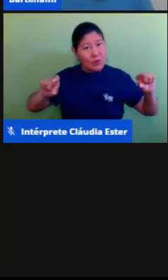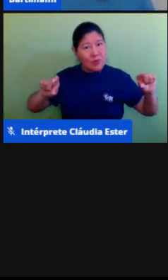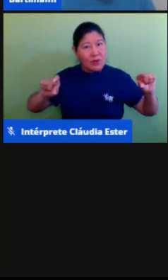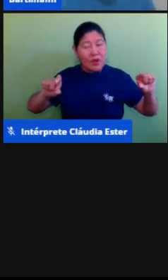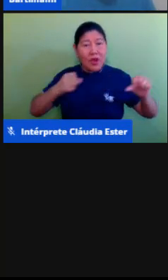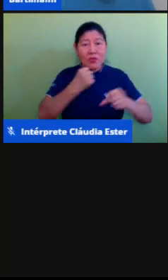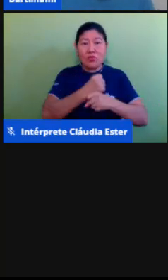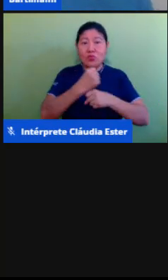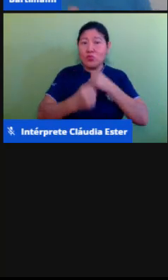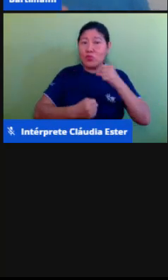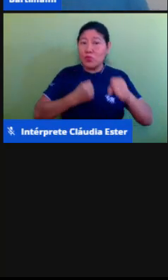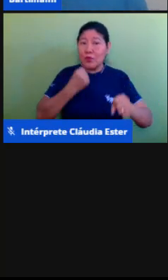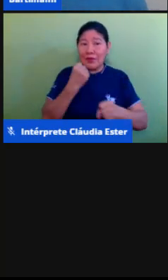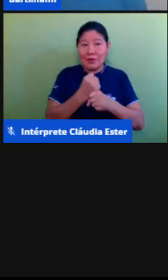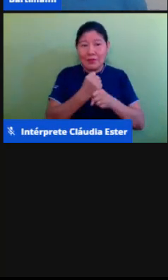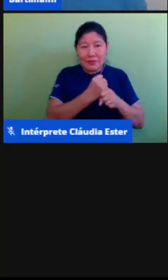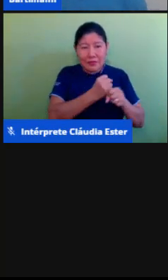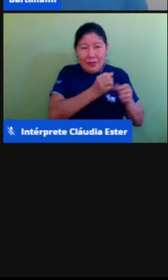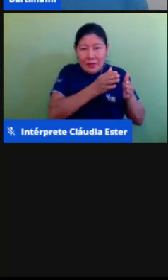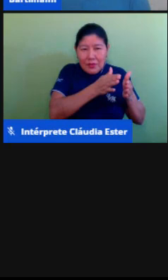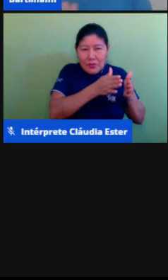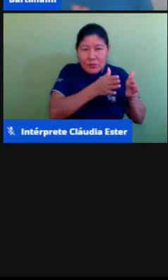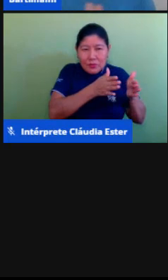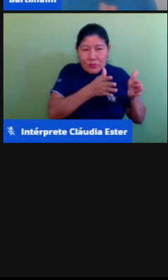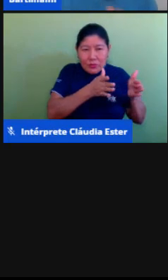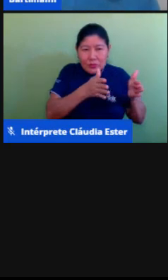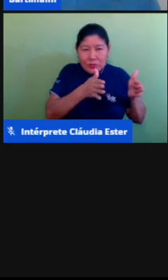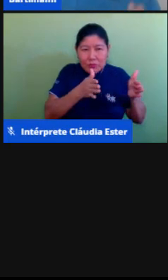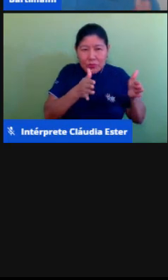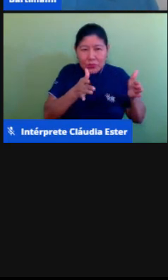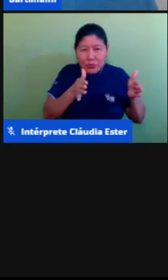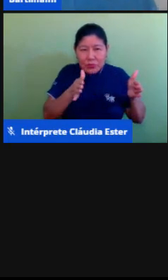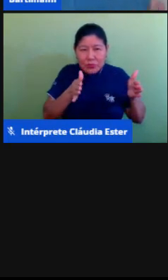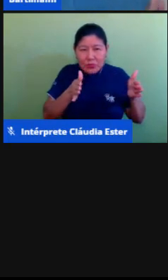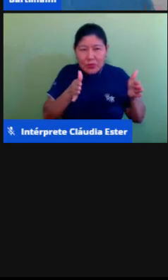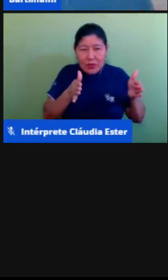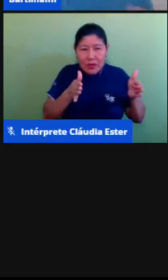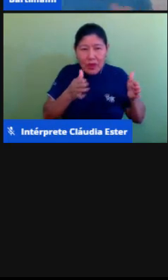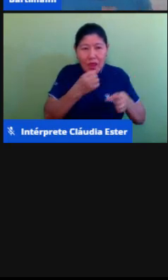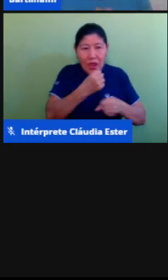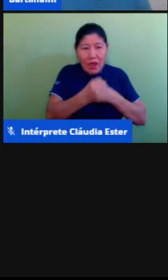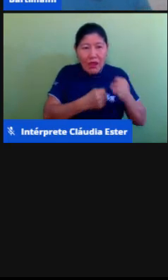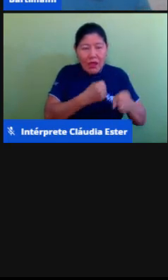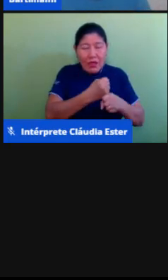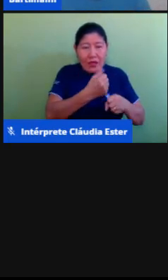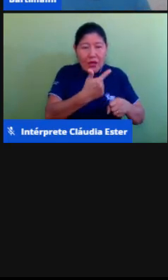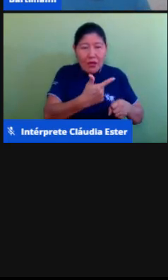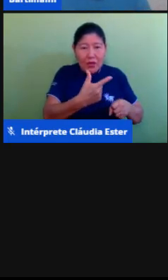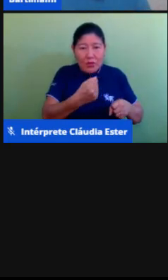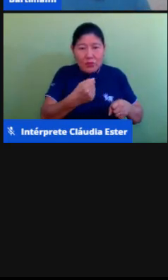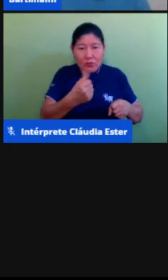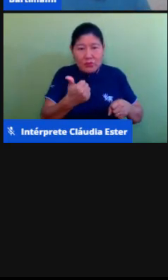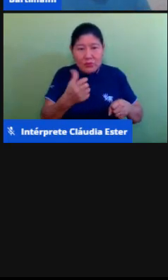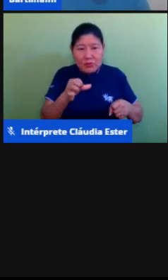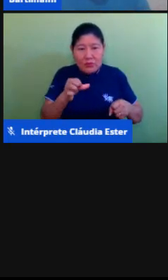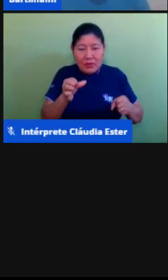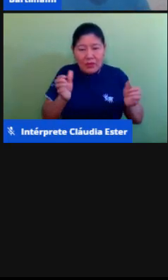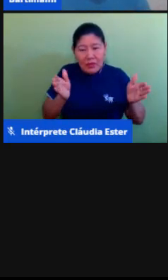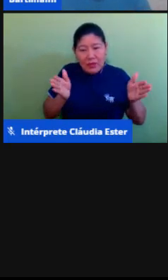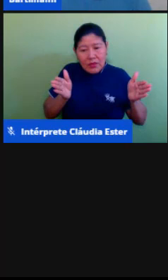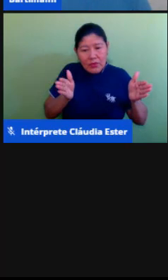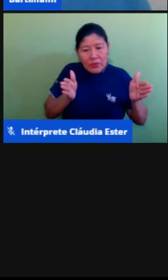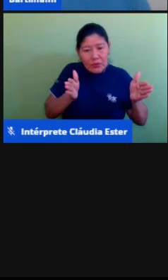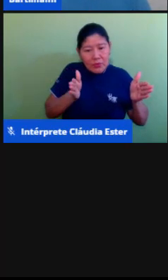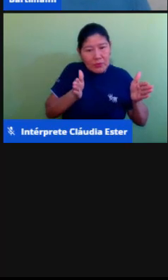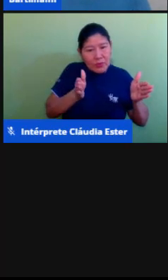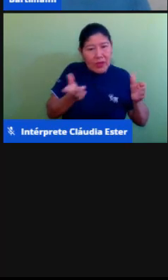consegue trocar o ano. Então, você está em 2019, você vai reduzindo, você chega até o ano de